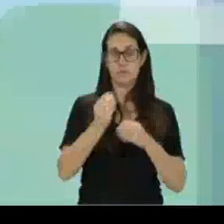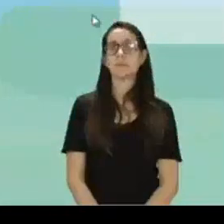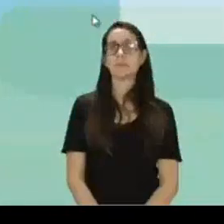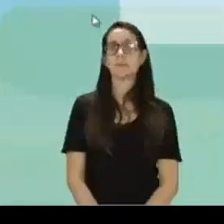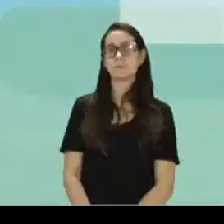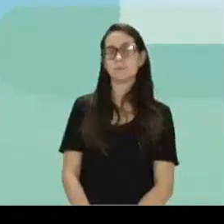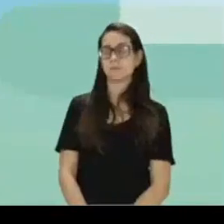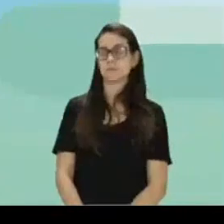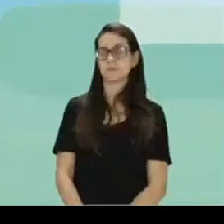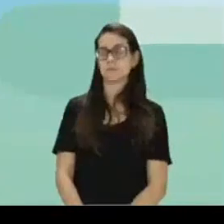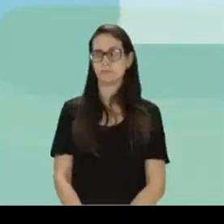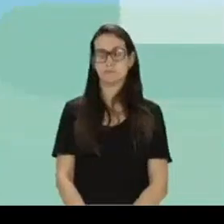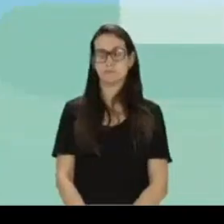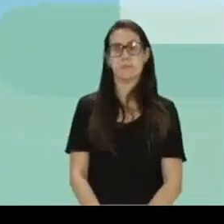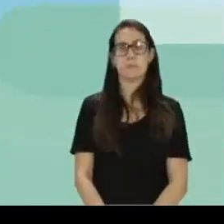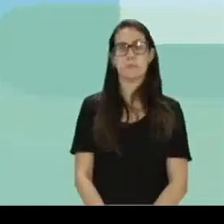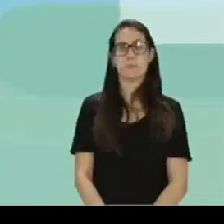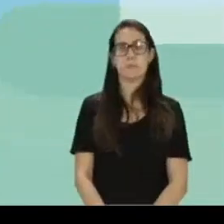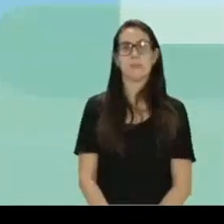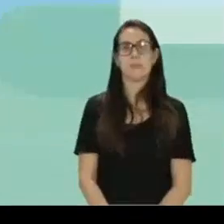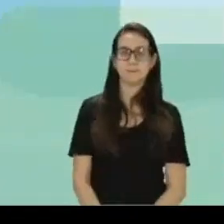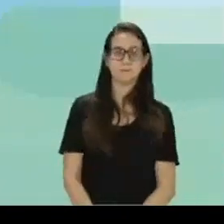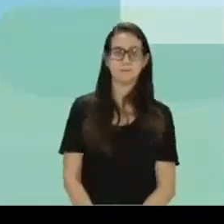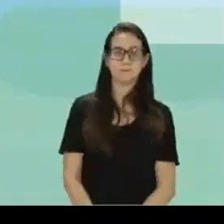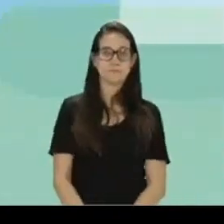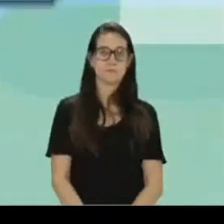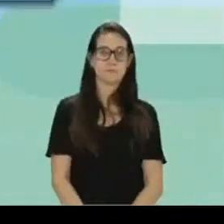para nós observarmos, então,